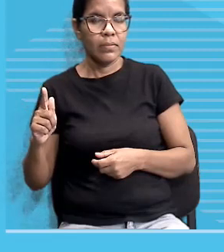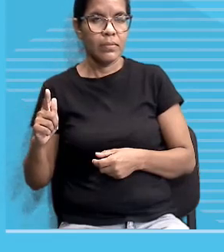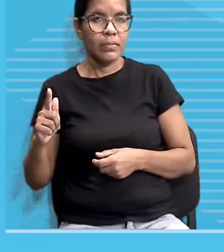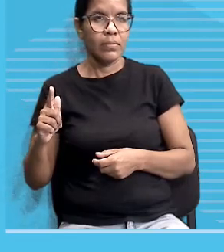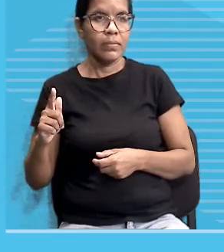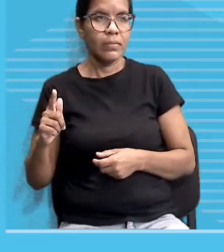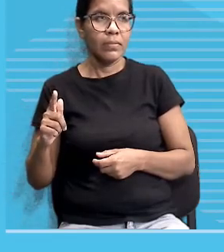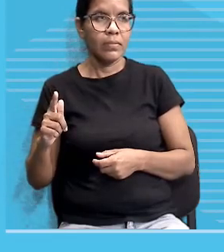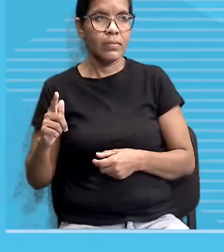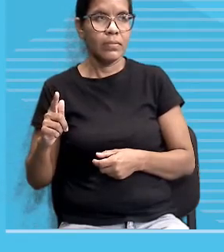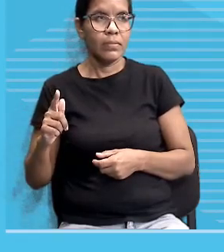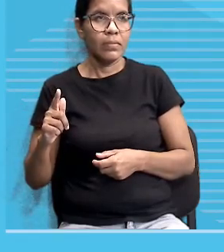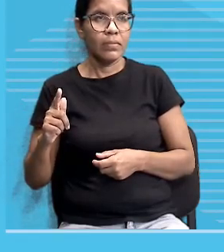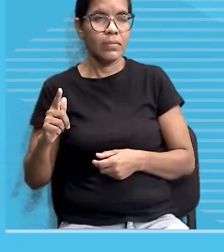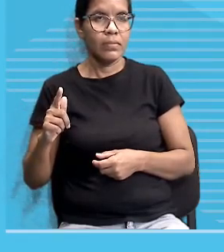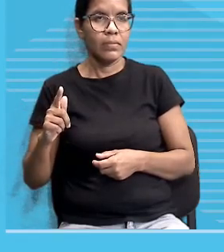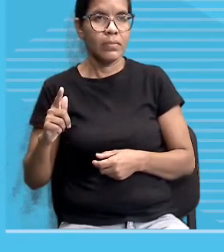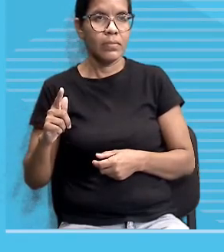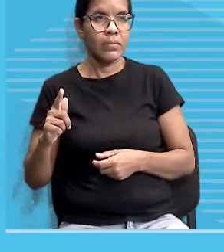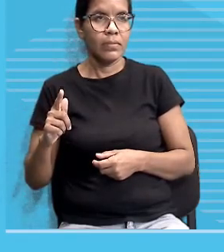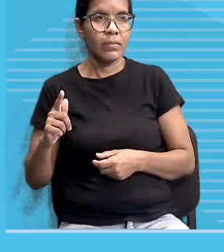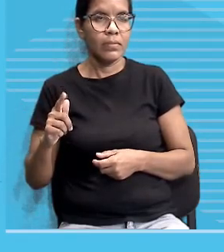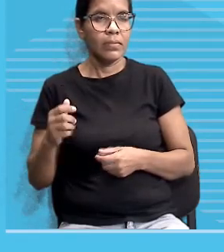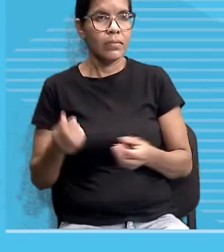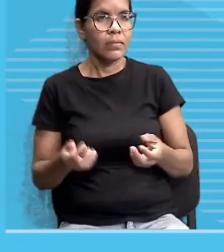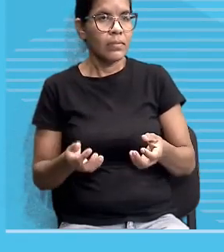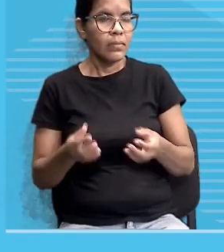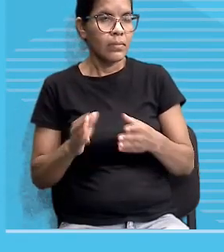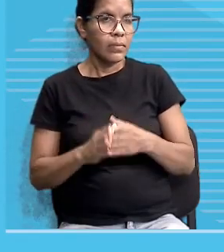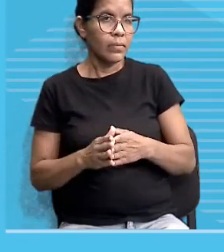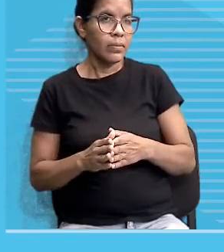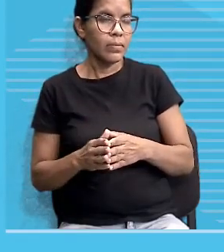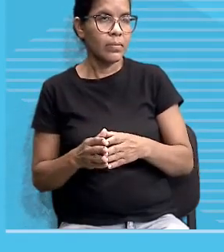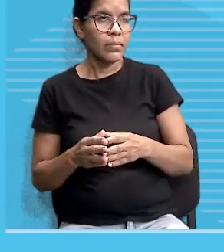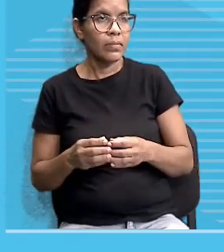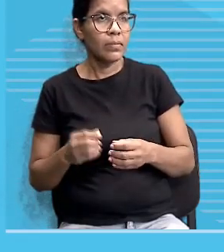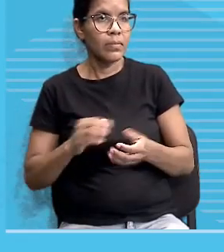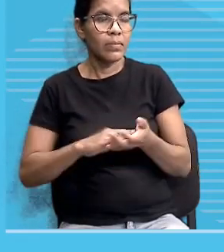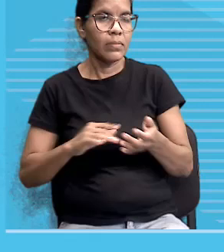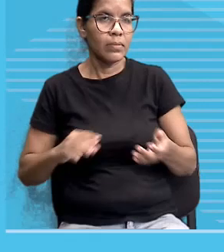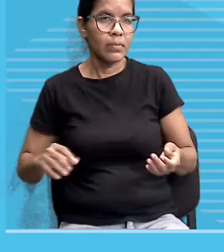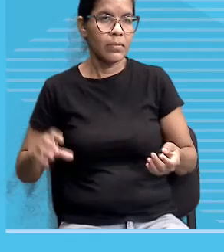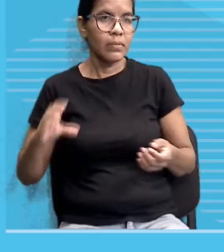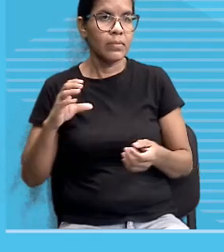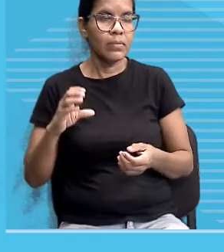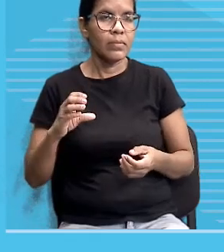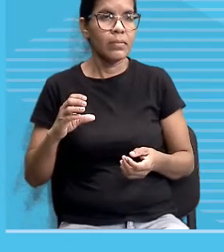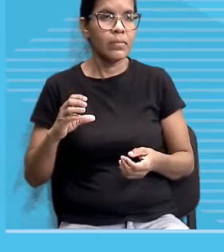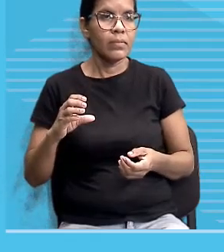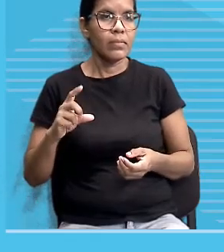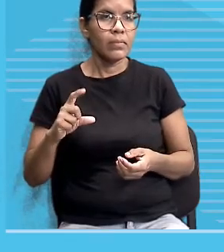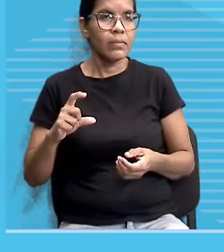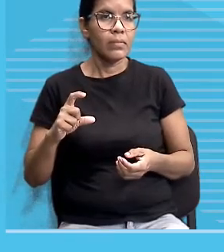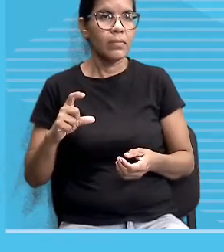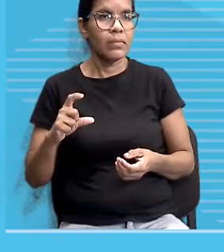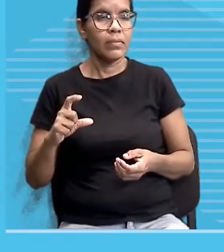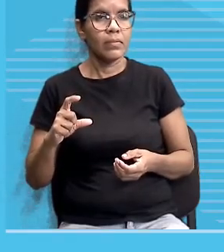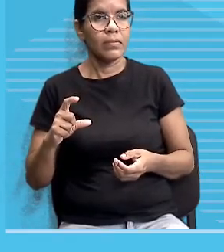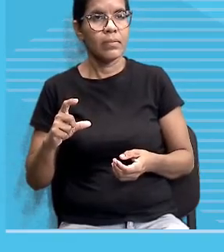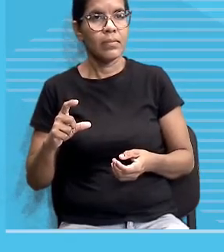o que que ele pede para gente a quantidade de calor tá